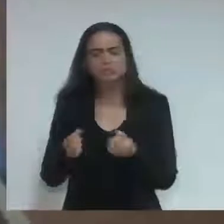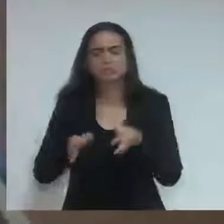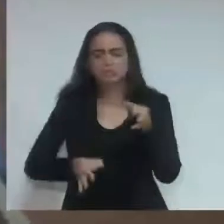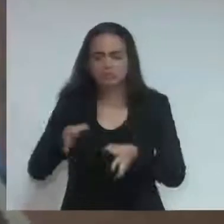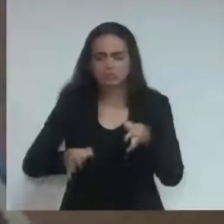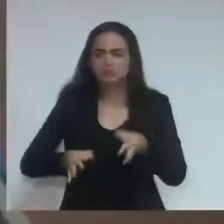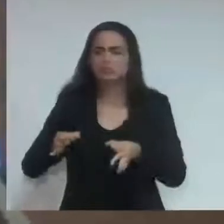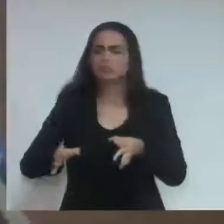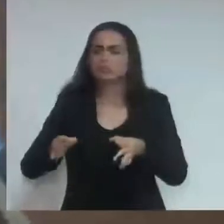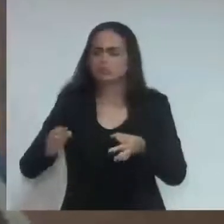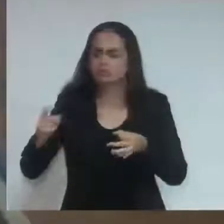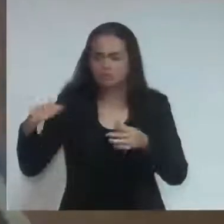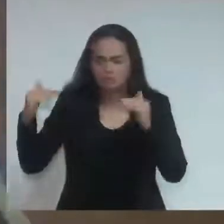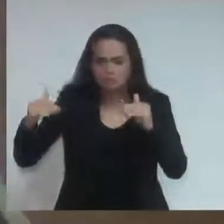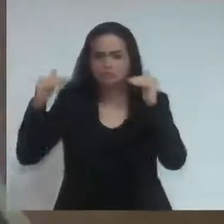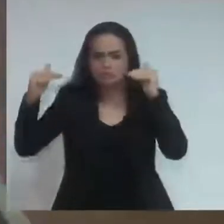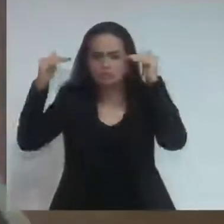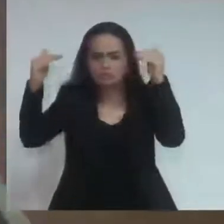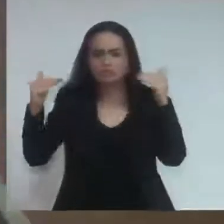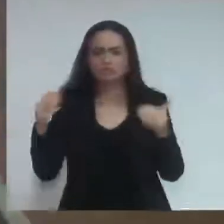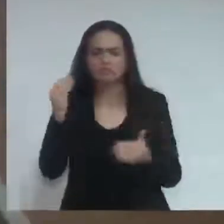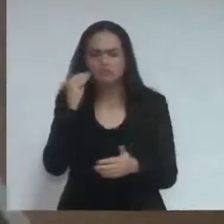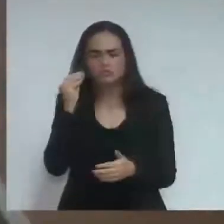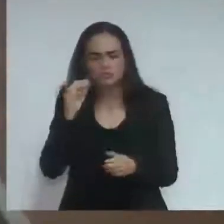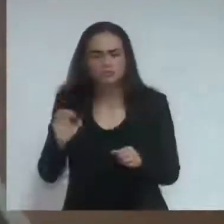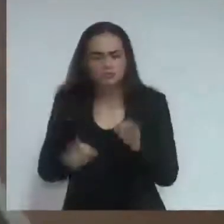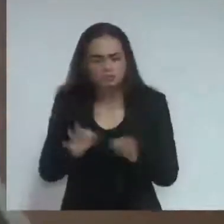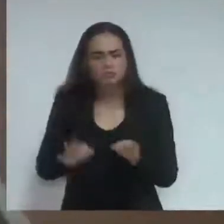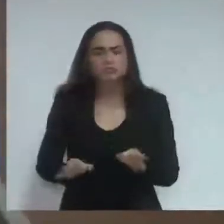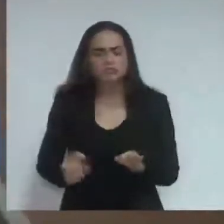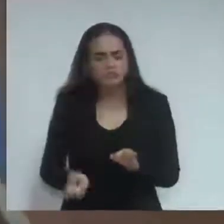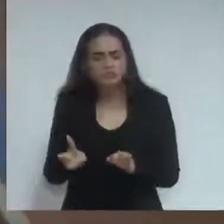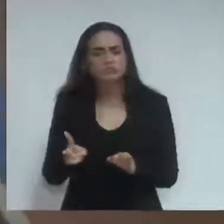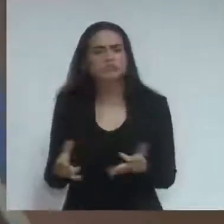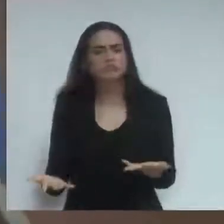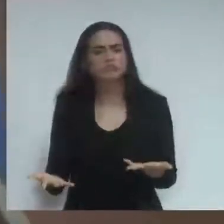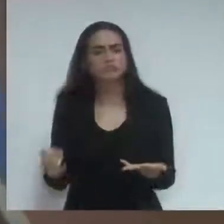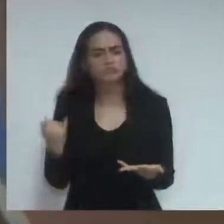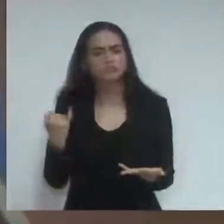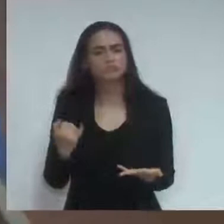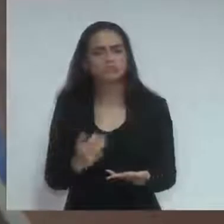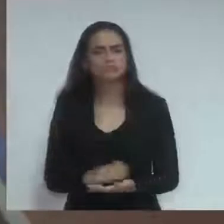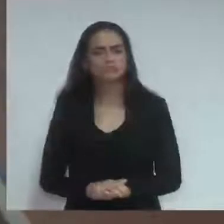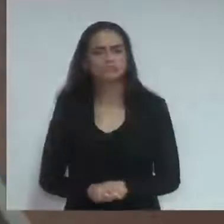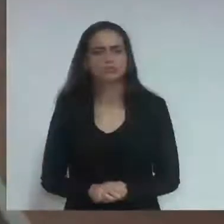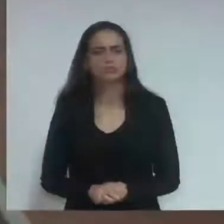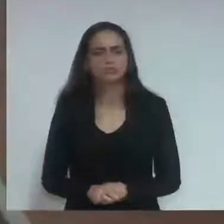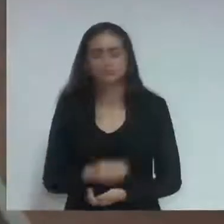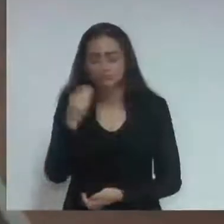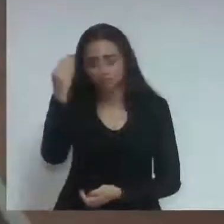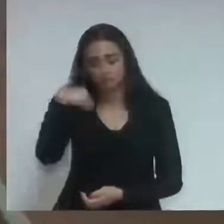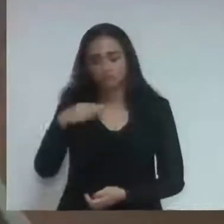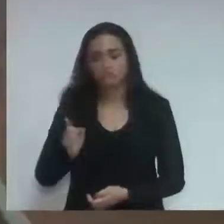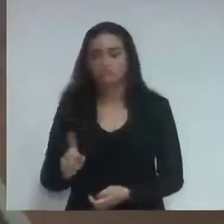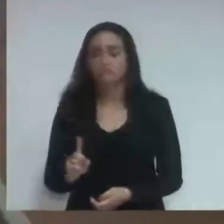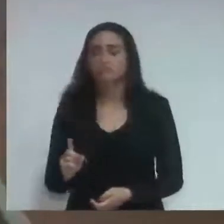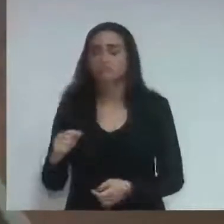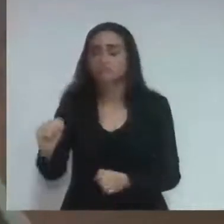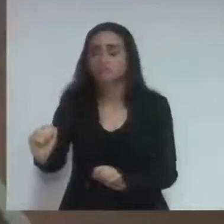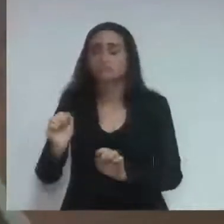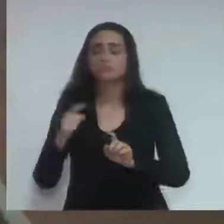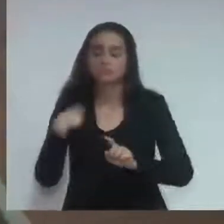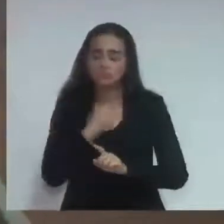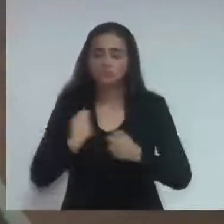outra instância, onde for, né? Agora, antes disso, né, a gente tem que tomar cuidado no campo